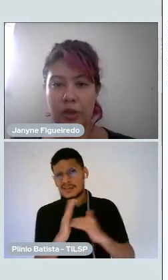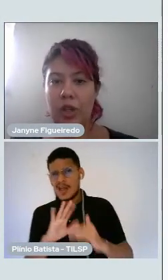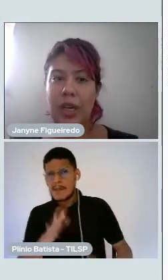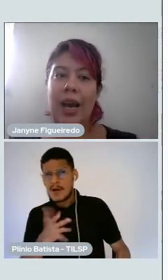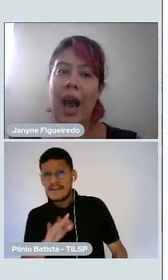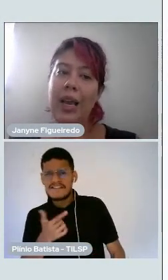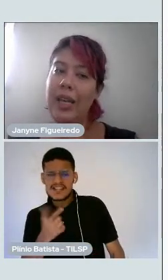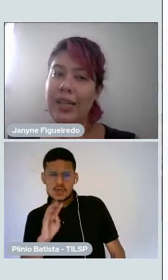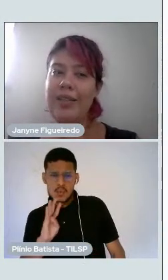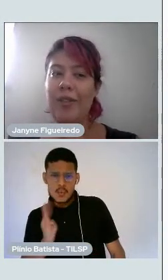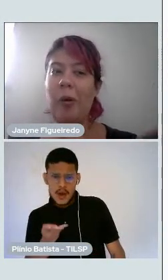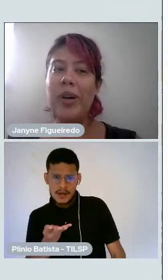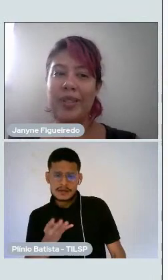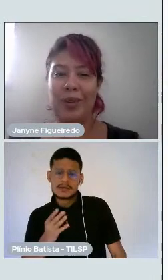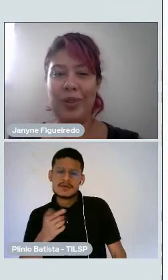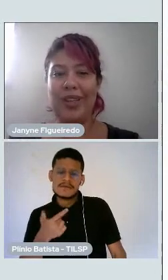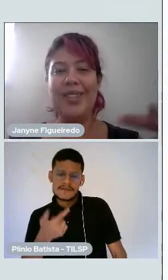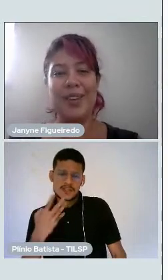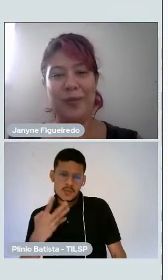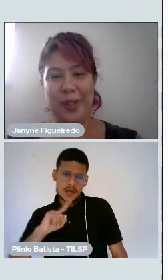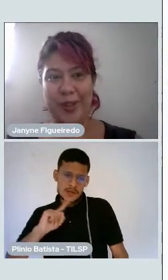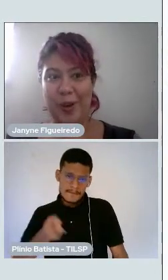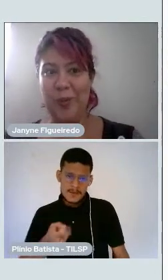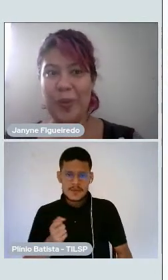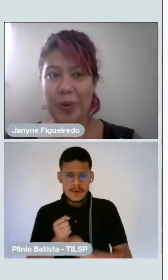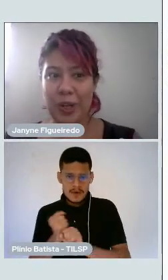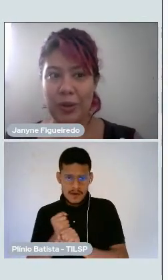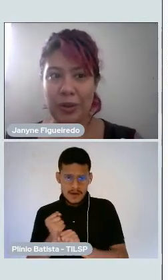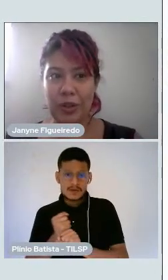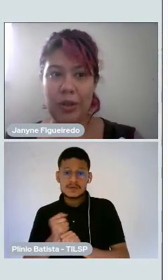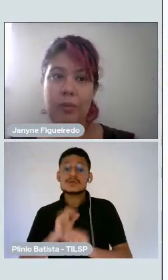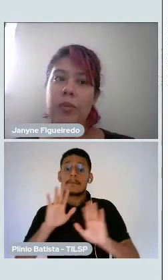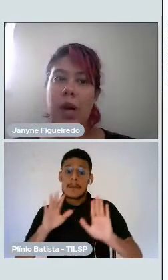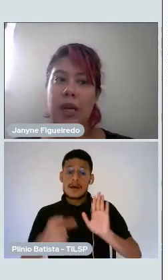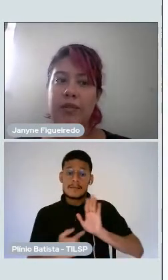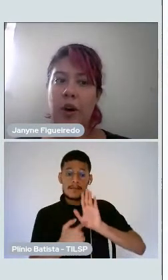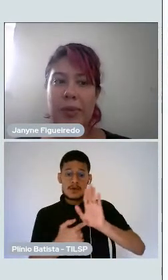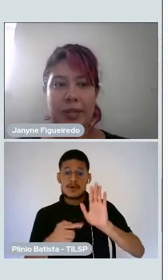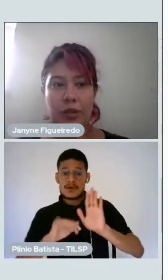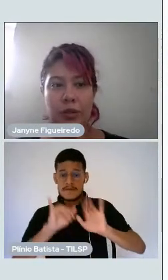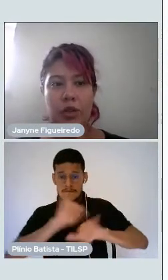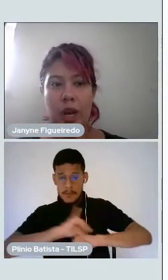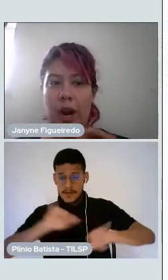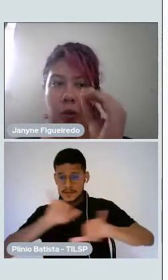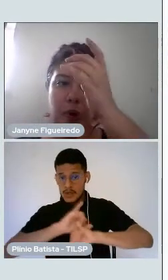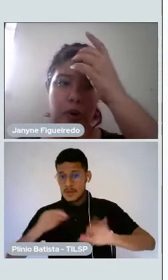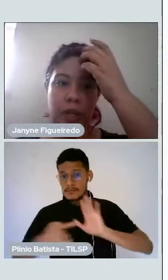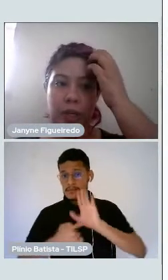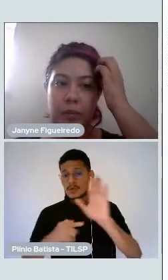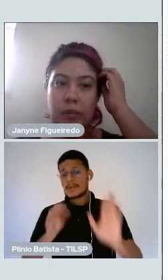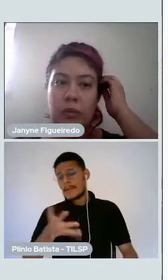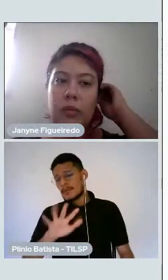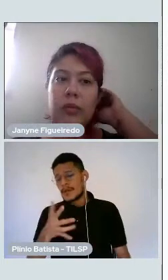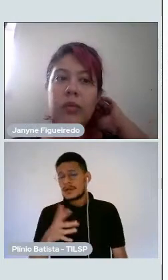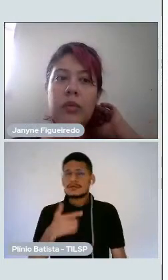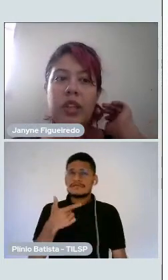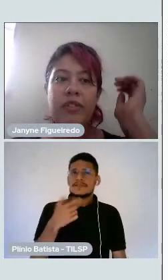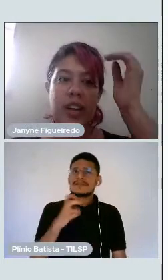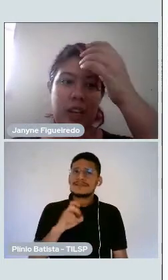mil anos. Aqui nessa informação tem dizendo 25 mil anos. As informações no geral